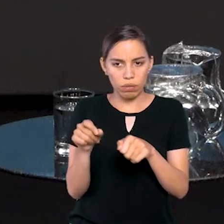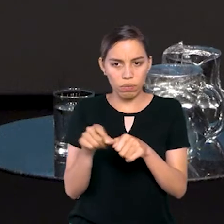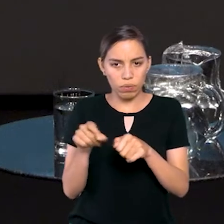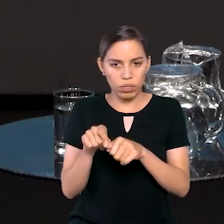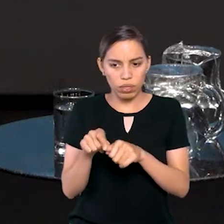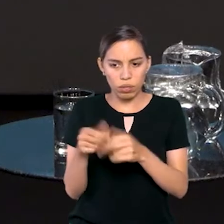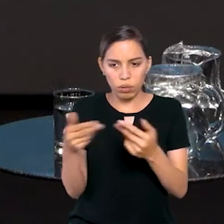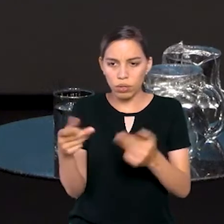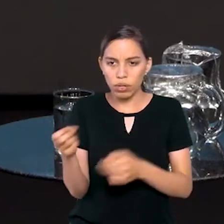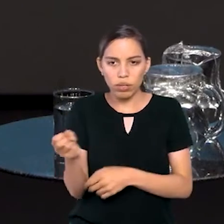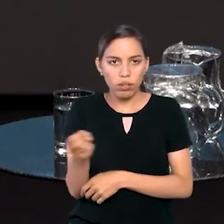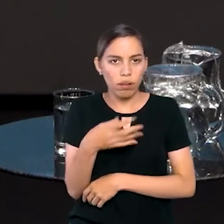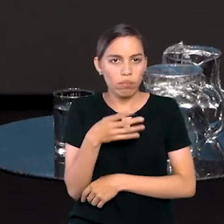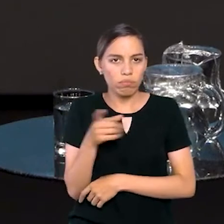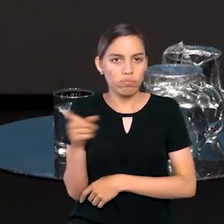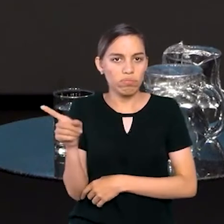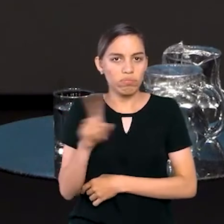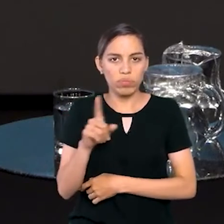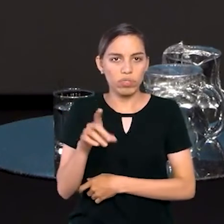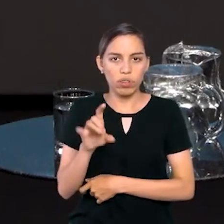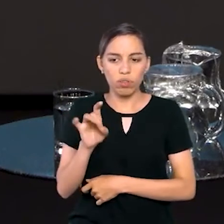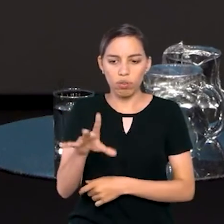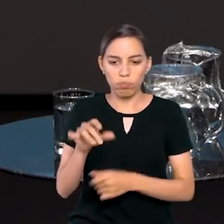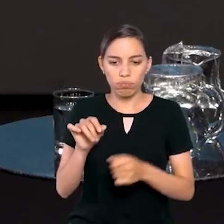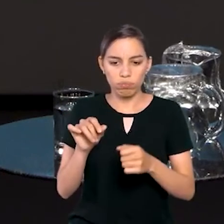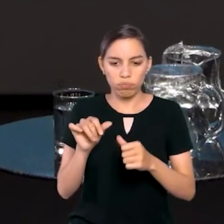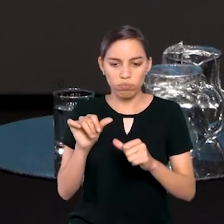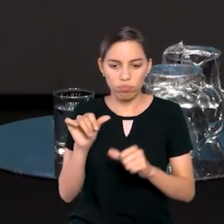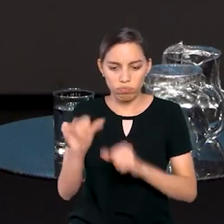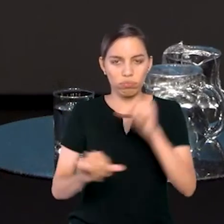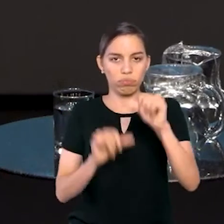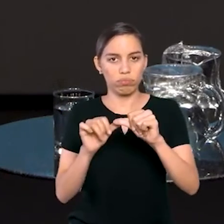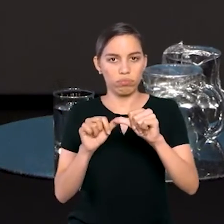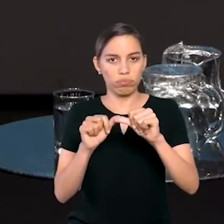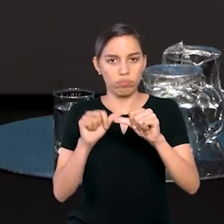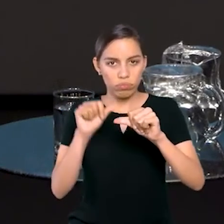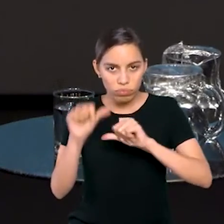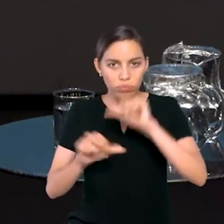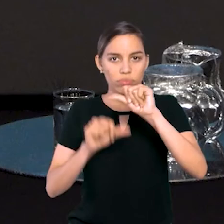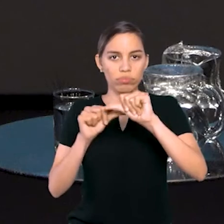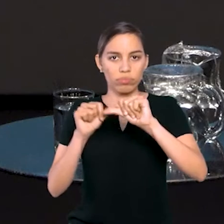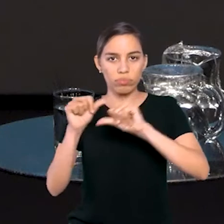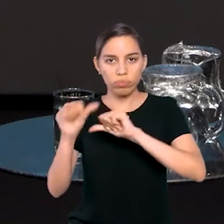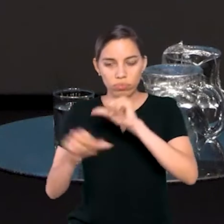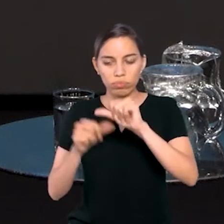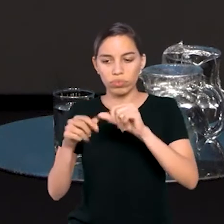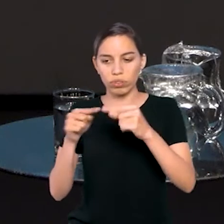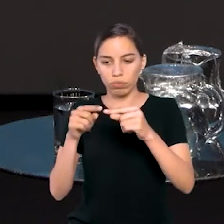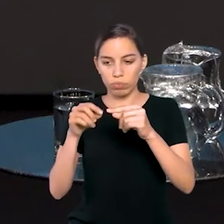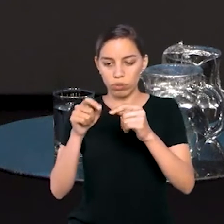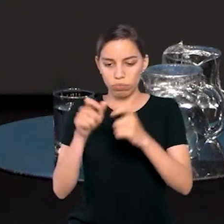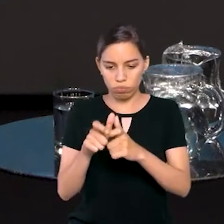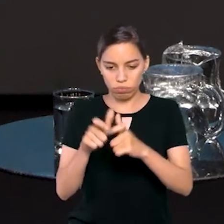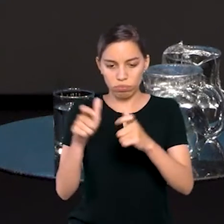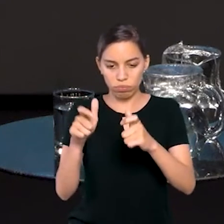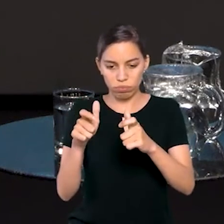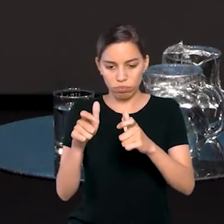alguma novidade. Ela só se reproduz, fica reproduzindo essa metrópole